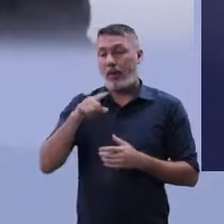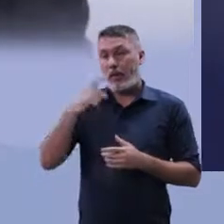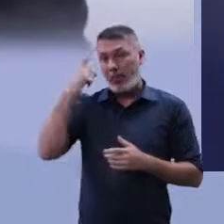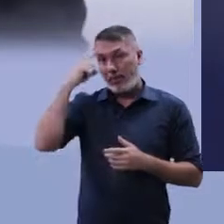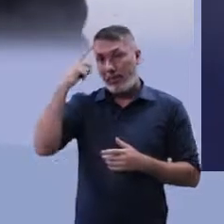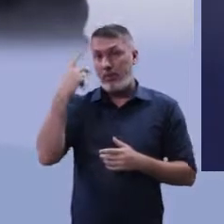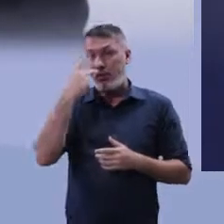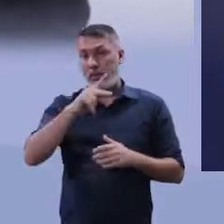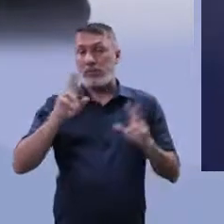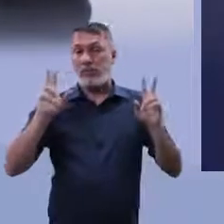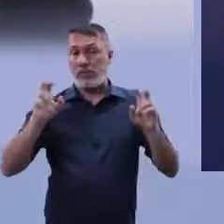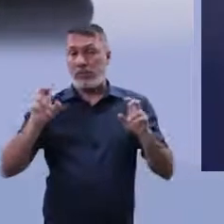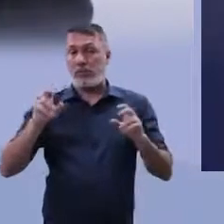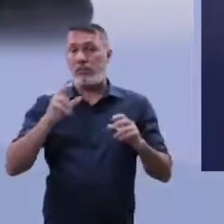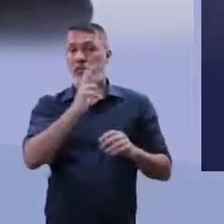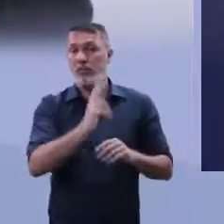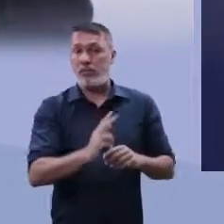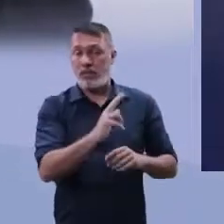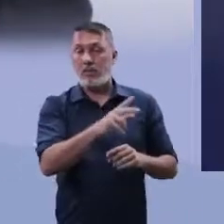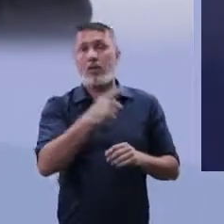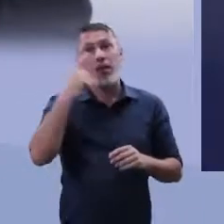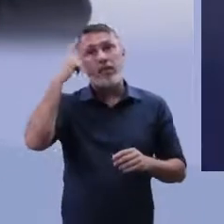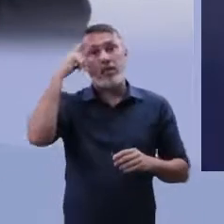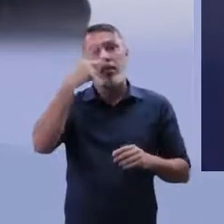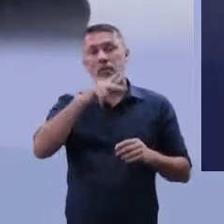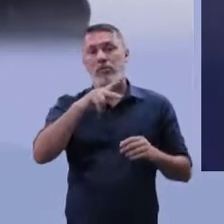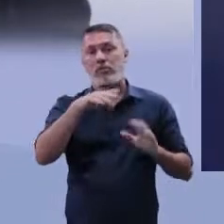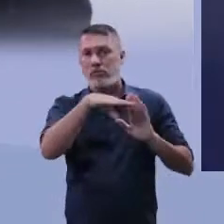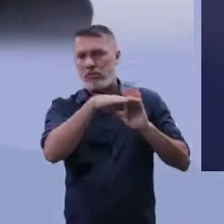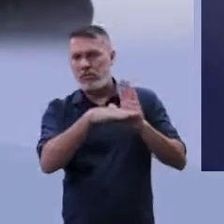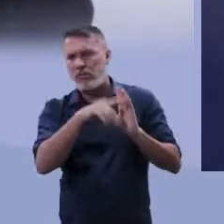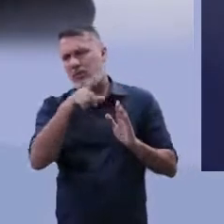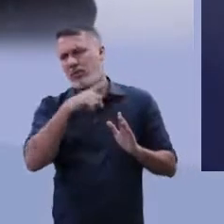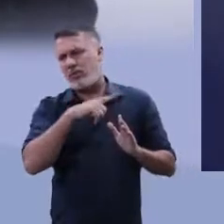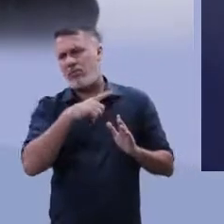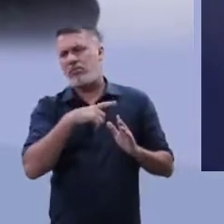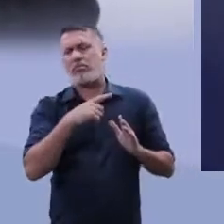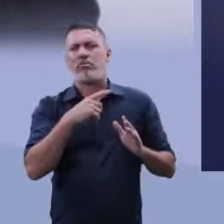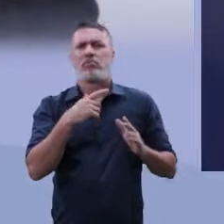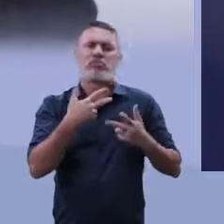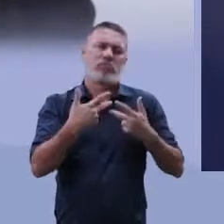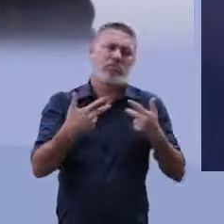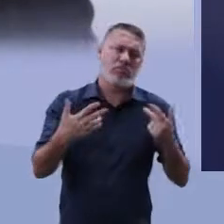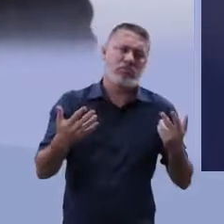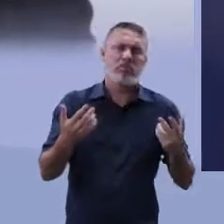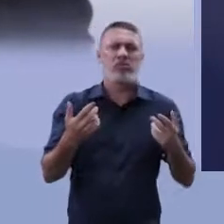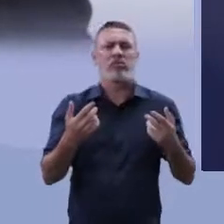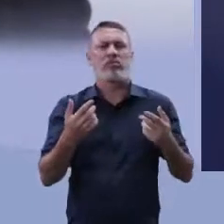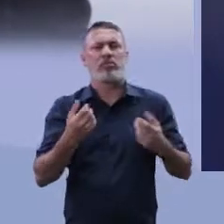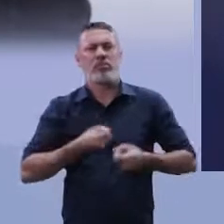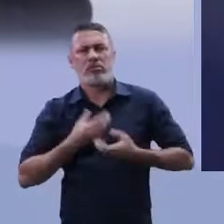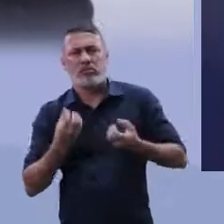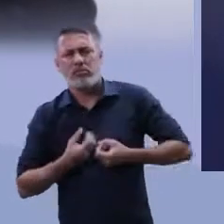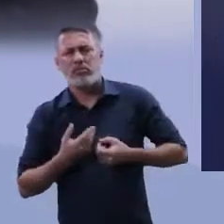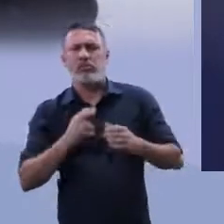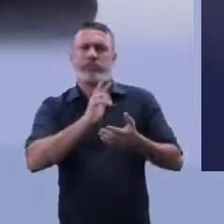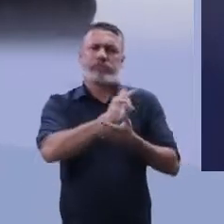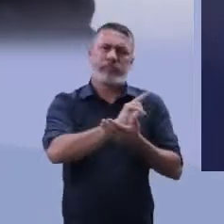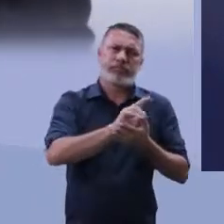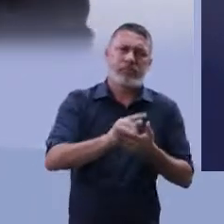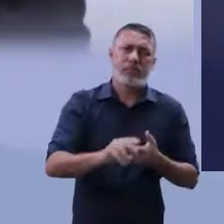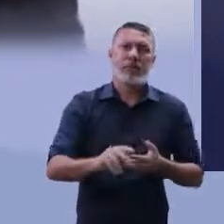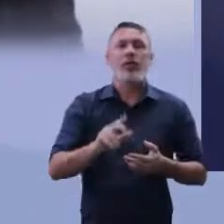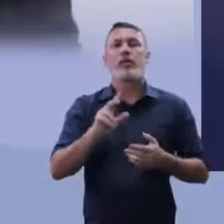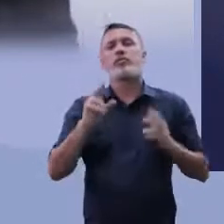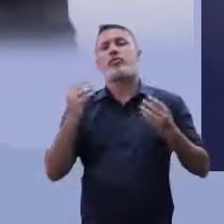Bom, esse aí é onde está ancorado as principais ideias do Agostinho. Ele tem uma obra, né, Cidade de Deus, Cidade dos Homens, onde ele